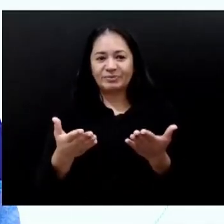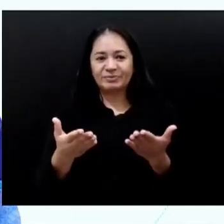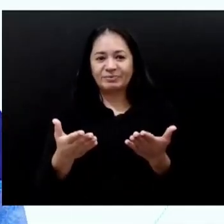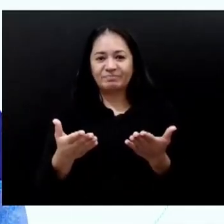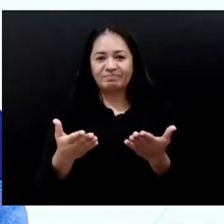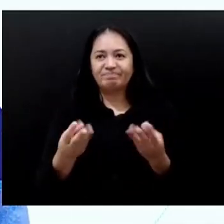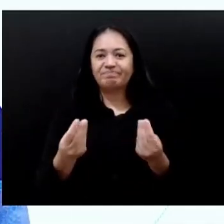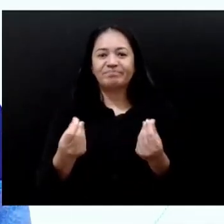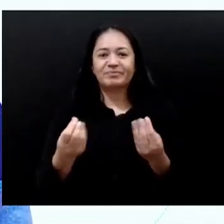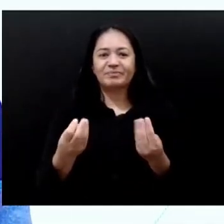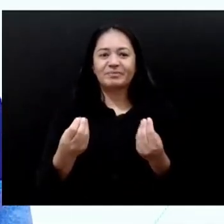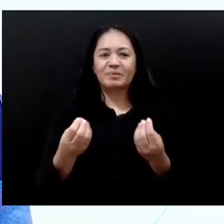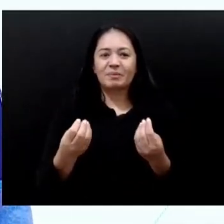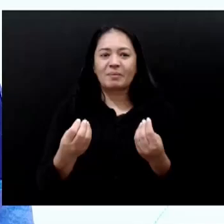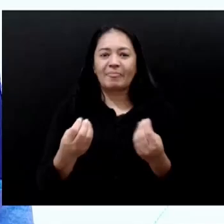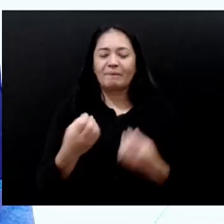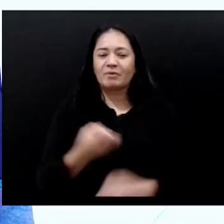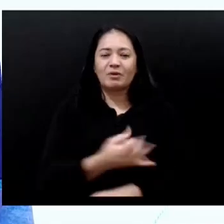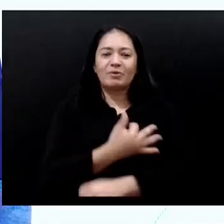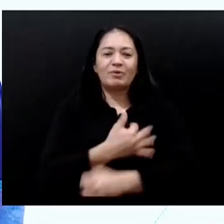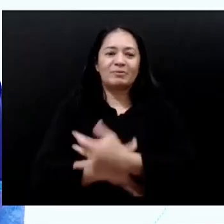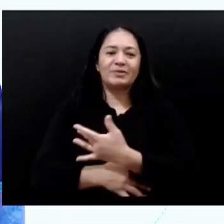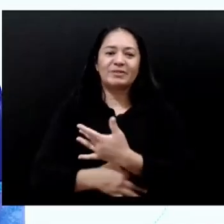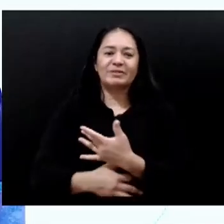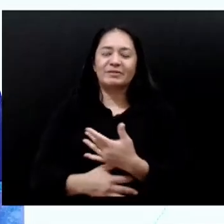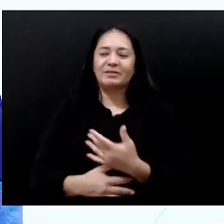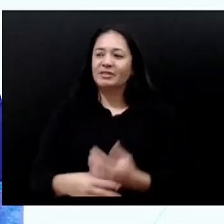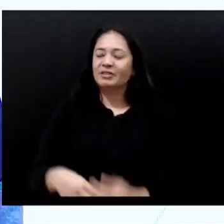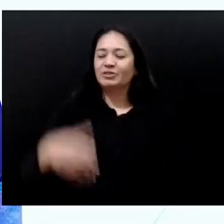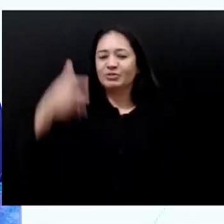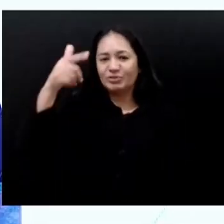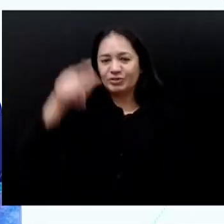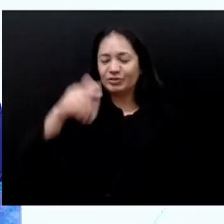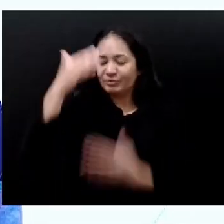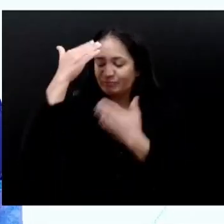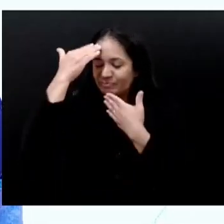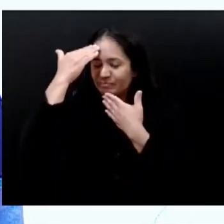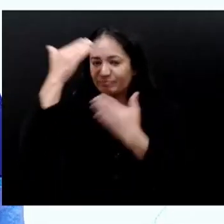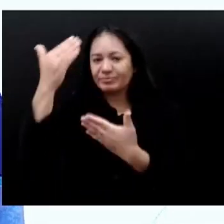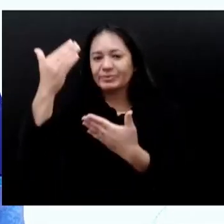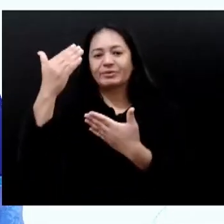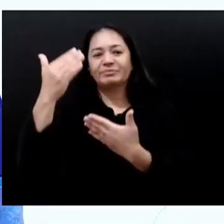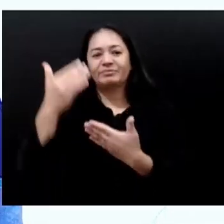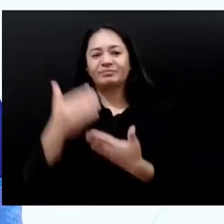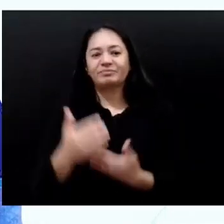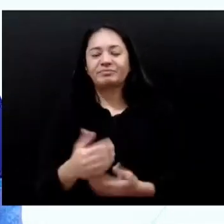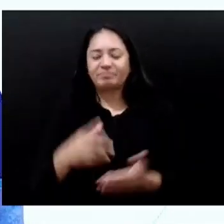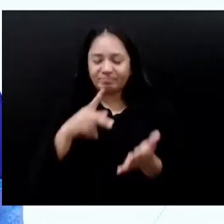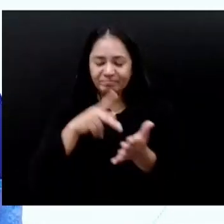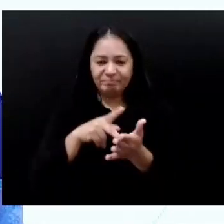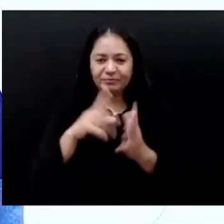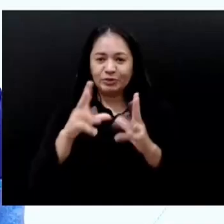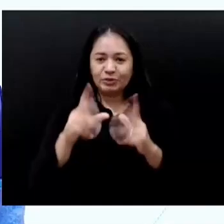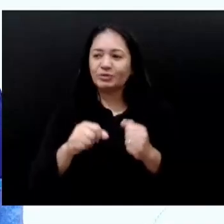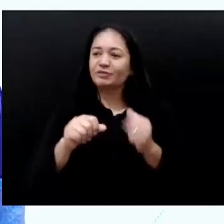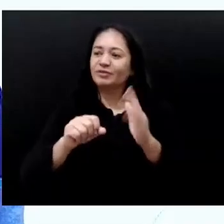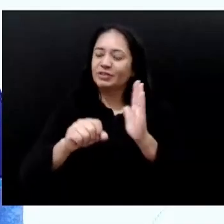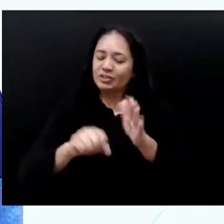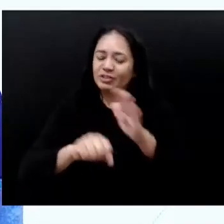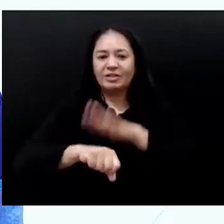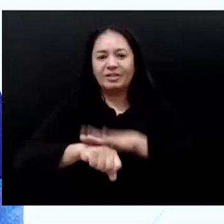uma emoção muito grande. Igor, mais uma vez, muito obrigada. Obrigada mesmo por tudo que você tem feito. E parabéns pela